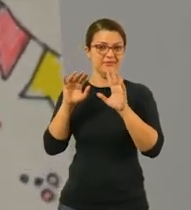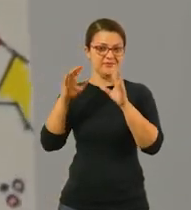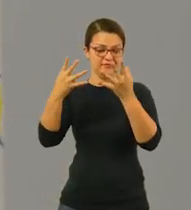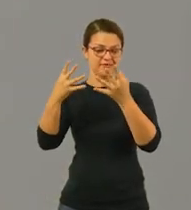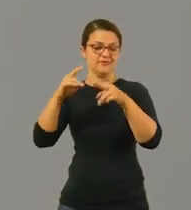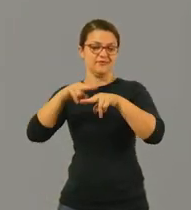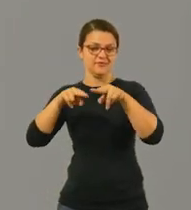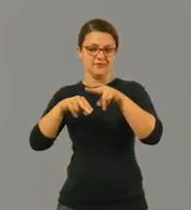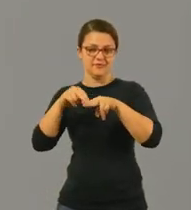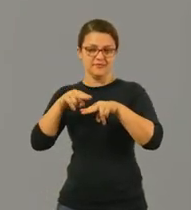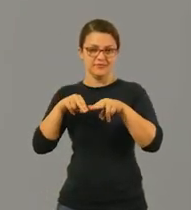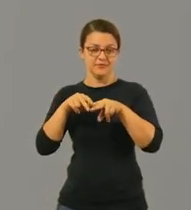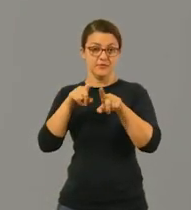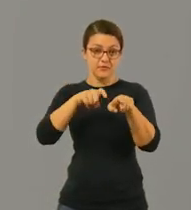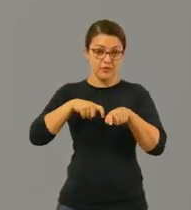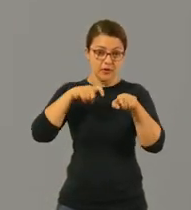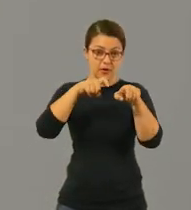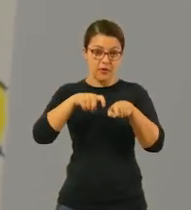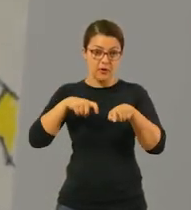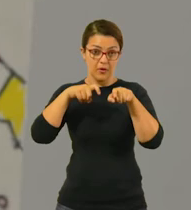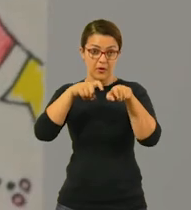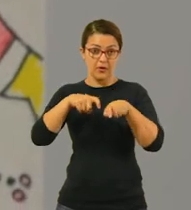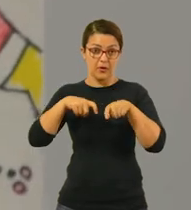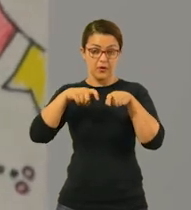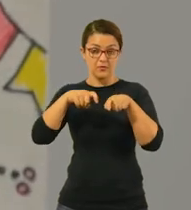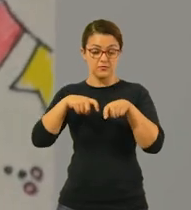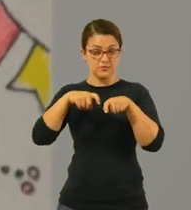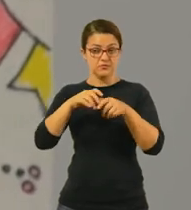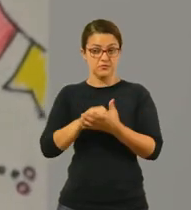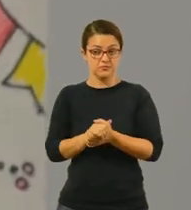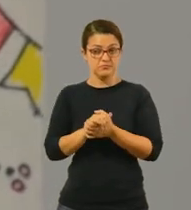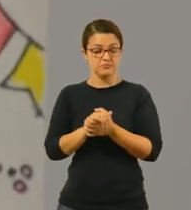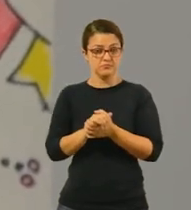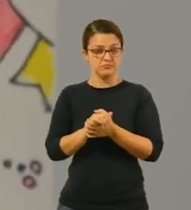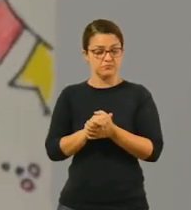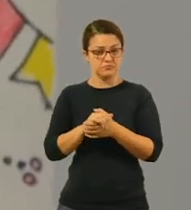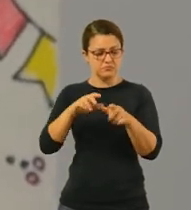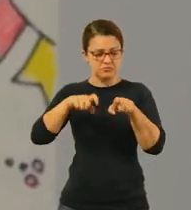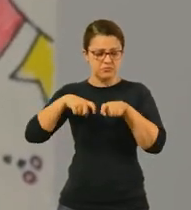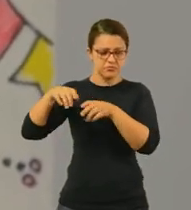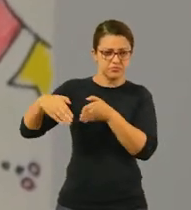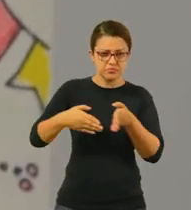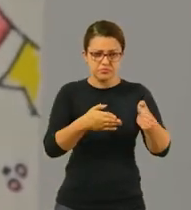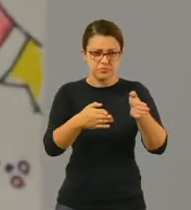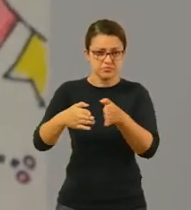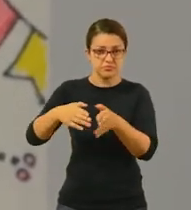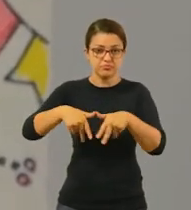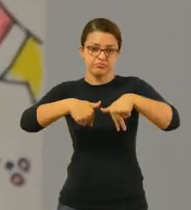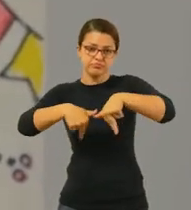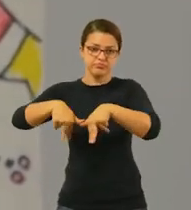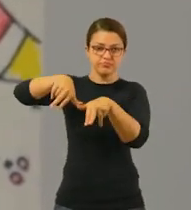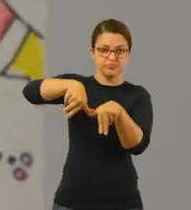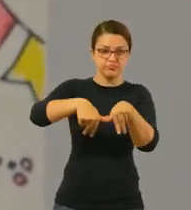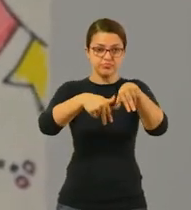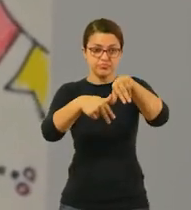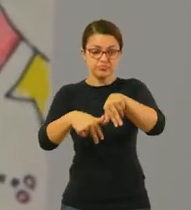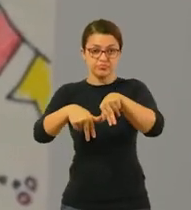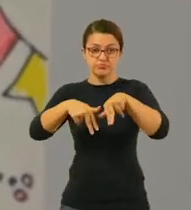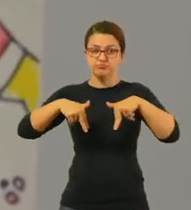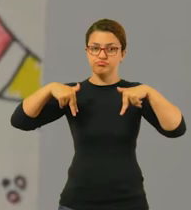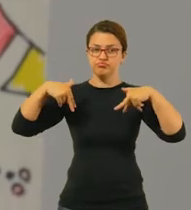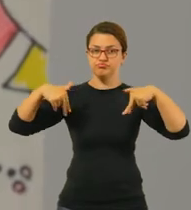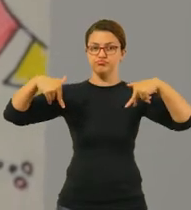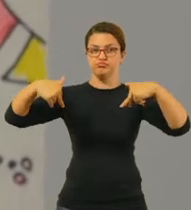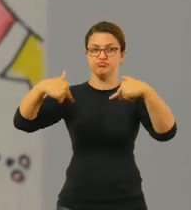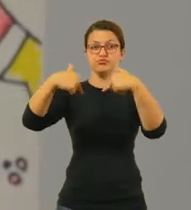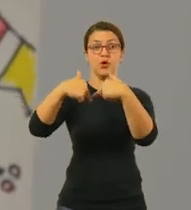né? Então, aí é Na Roça da Quadrilha. No caminho da roça, na dança com seu par, na roda